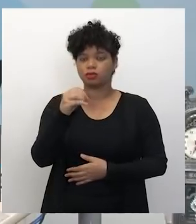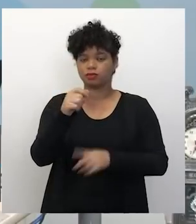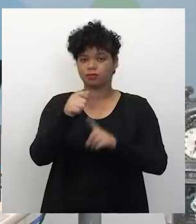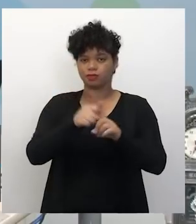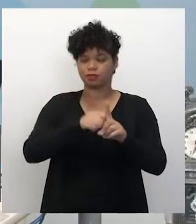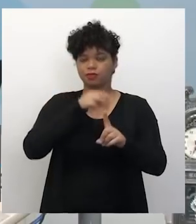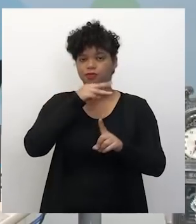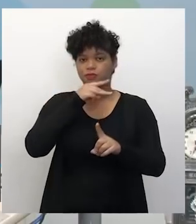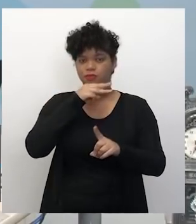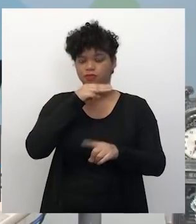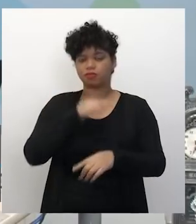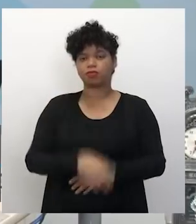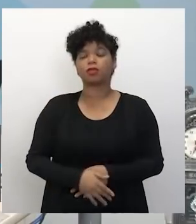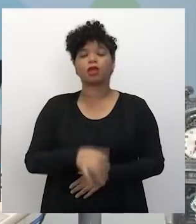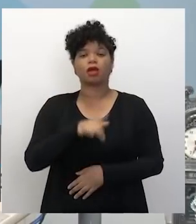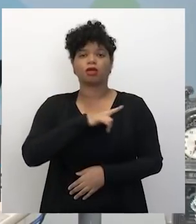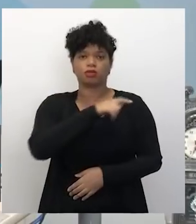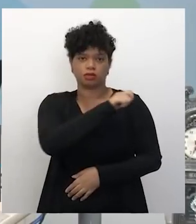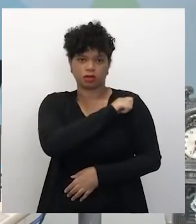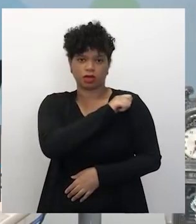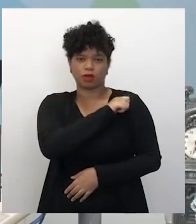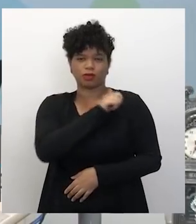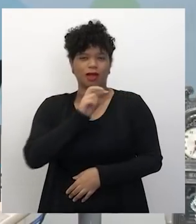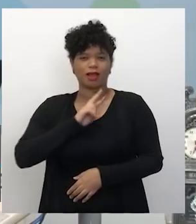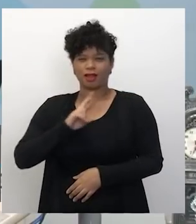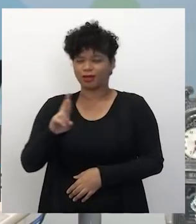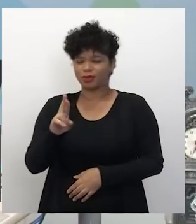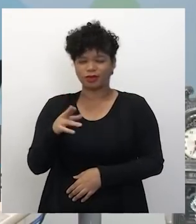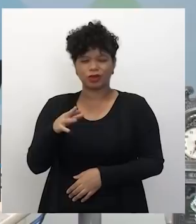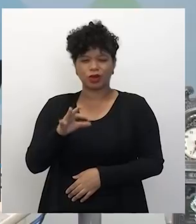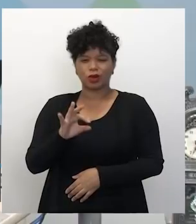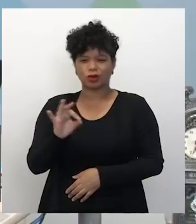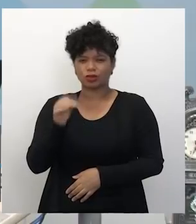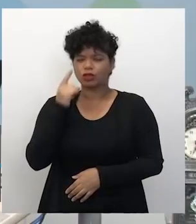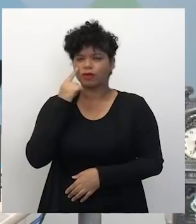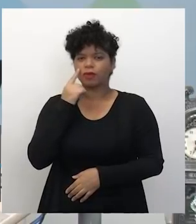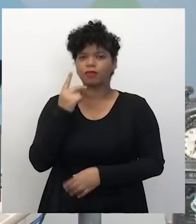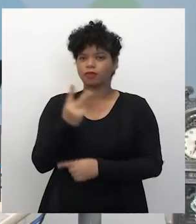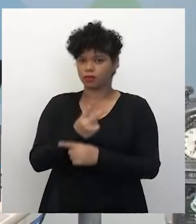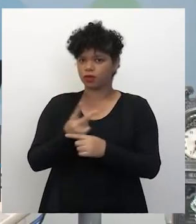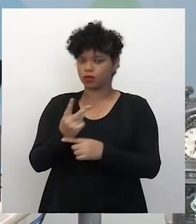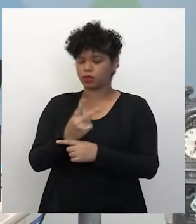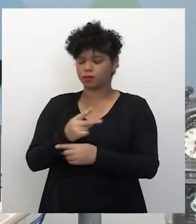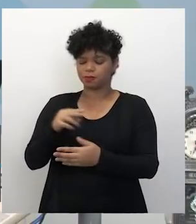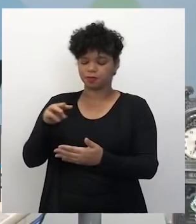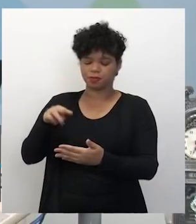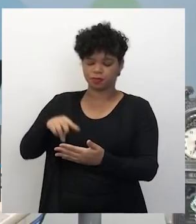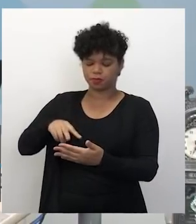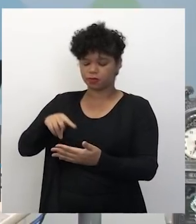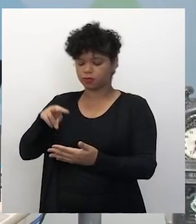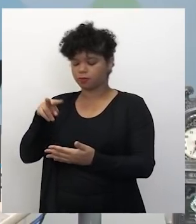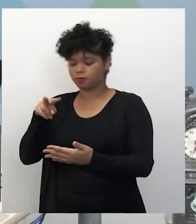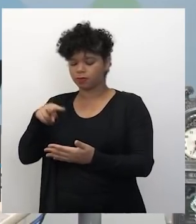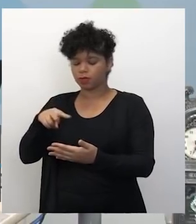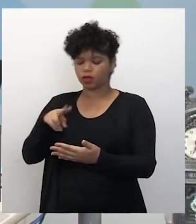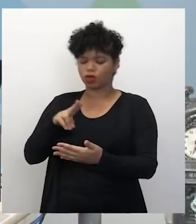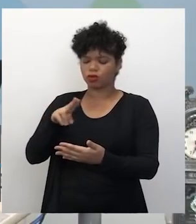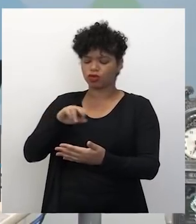Certo. Aí tem uma aluna que respondeu, deu uma resposta bem legal aqui. Vamos ver se eu acho. Foi, acho que é a Júlia, uma aluna